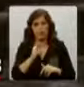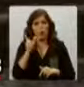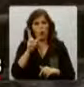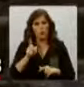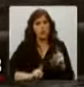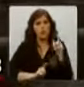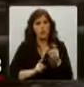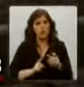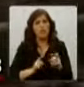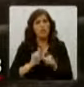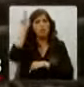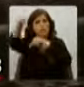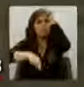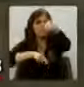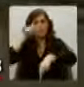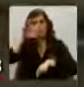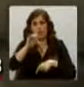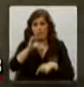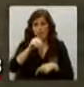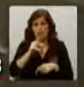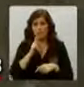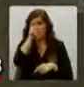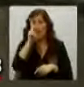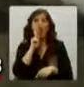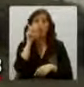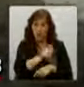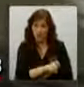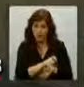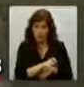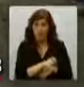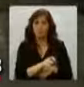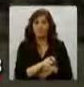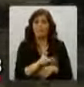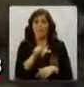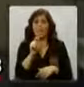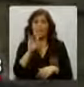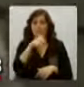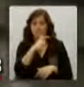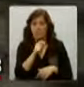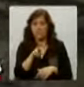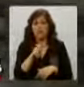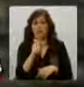terão cruzado a fronteira ucraniana em direção a Novoazovsk, a leste de Mariupol.